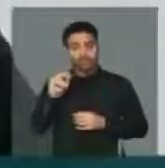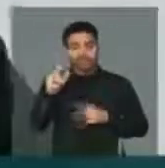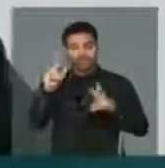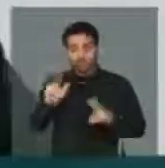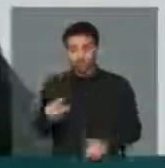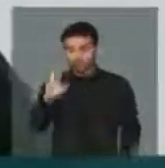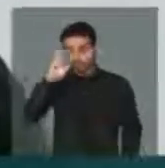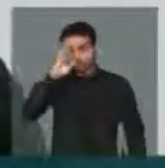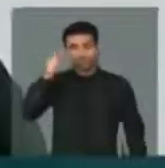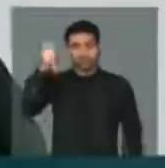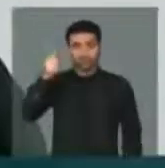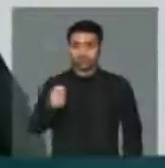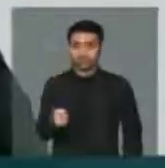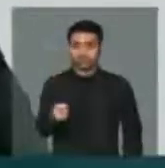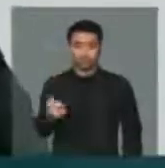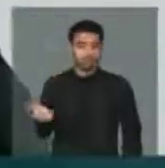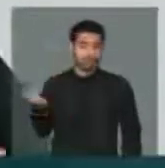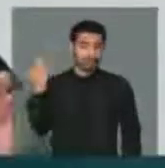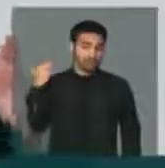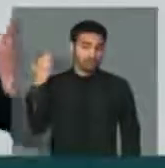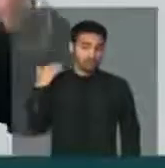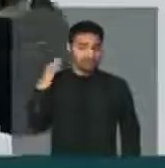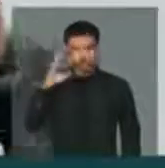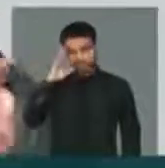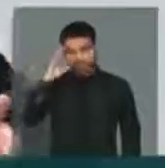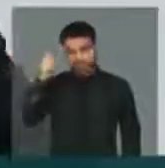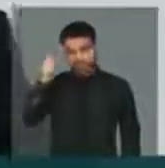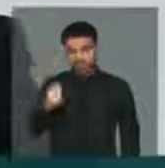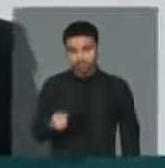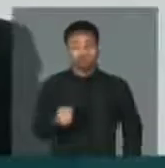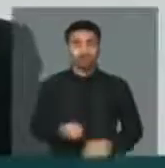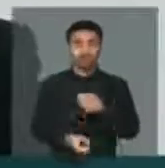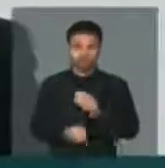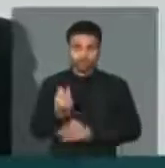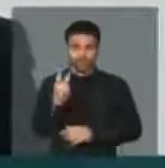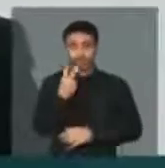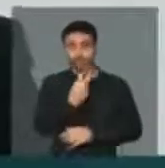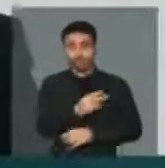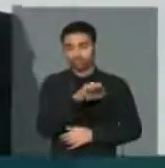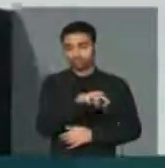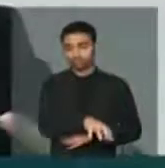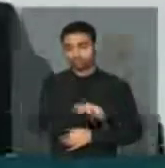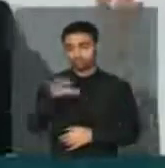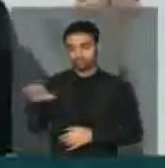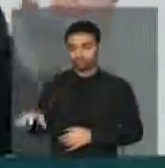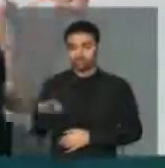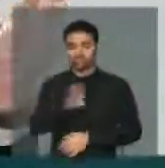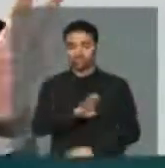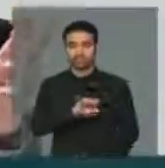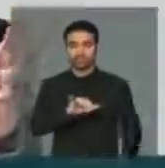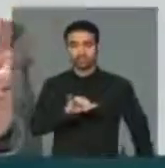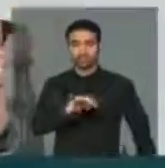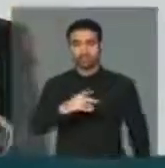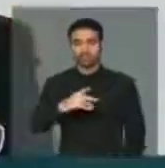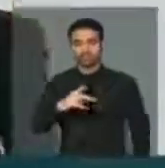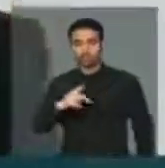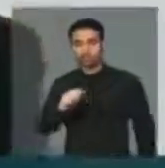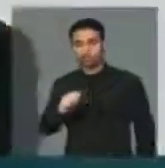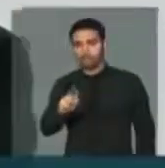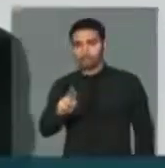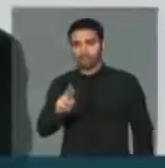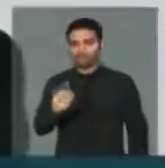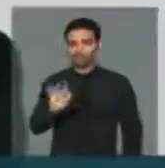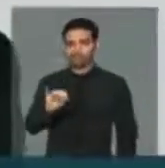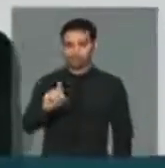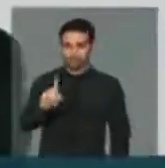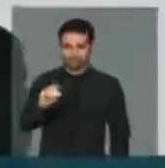militar. Porque na ditadura, sim, foi criado o bipartidarismo. Então, a participação da